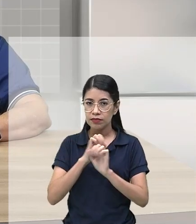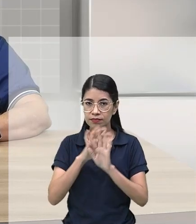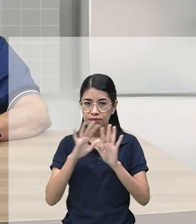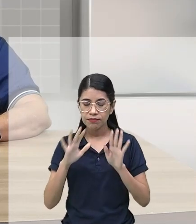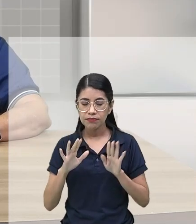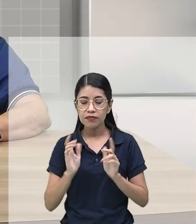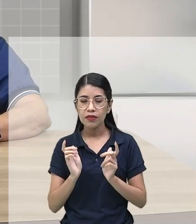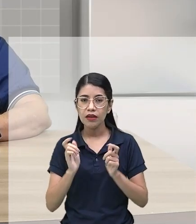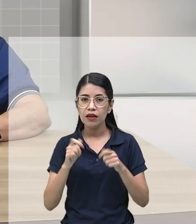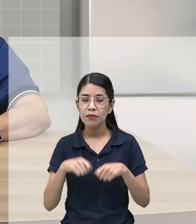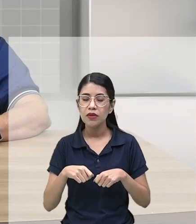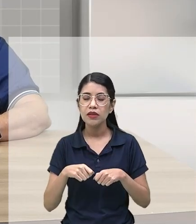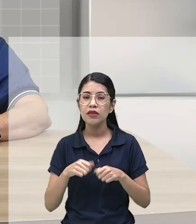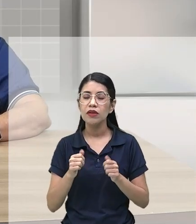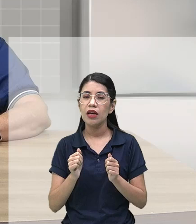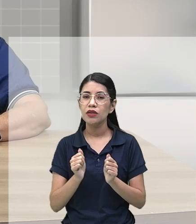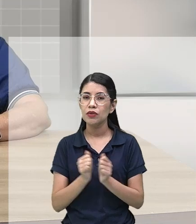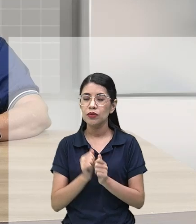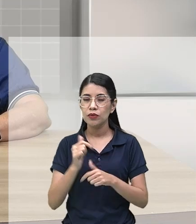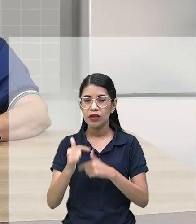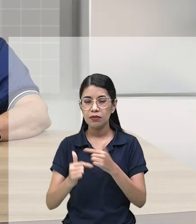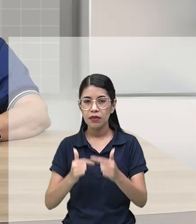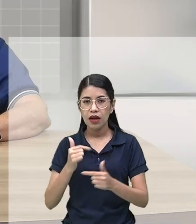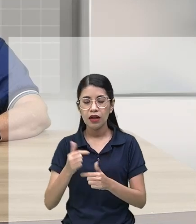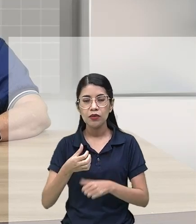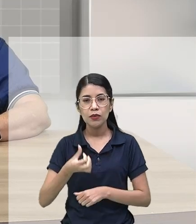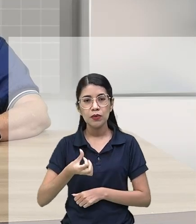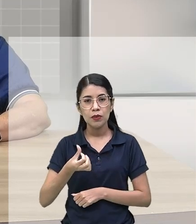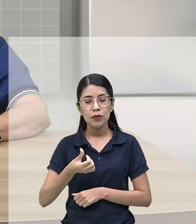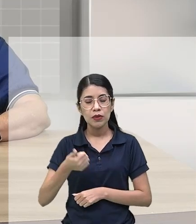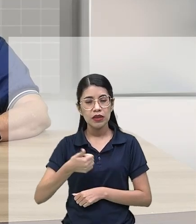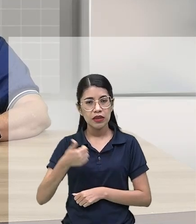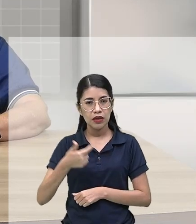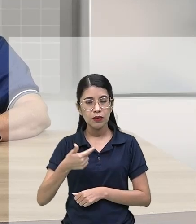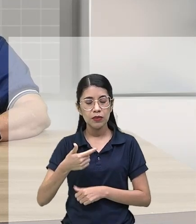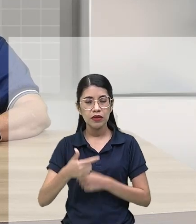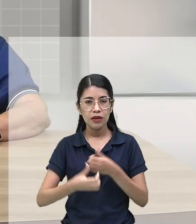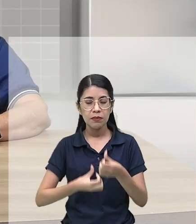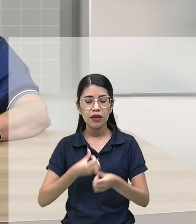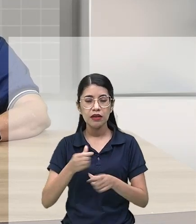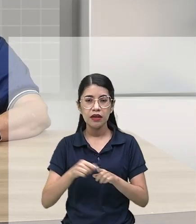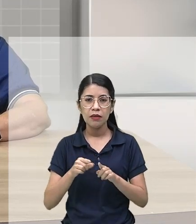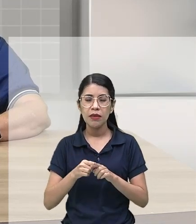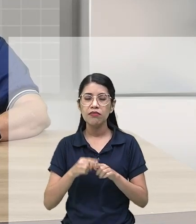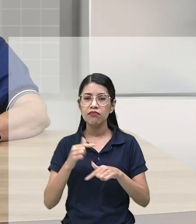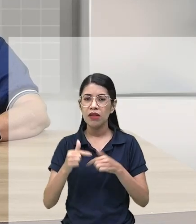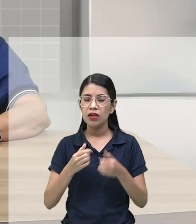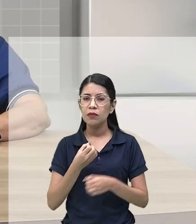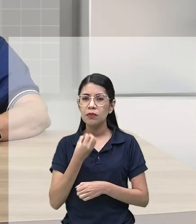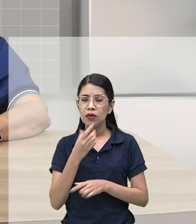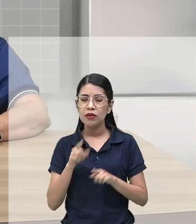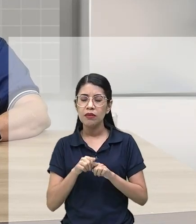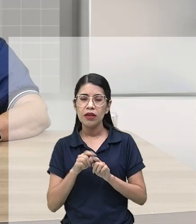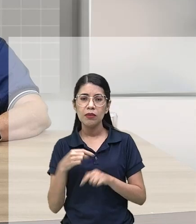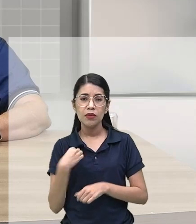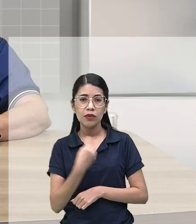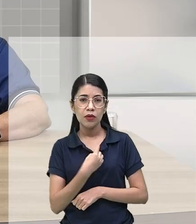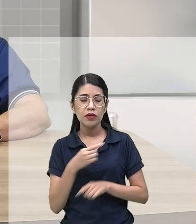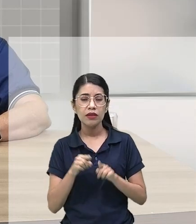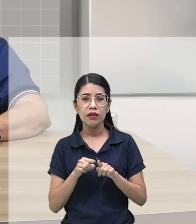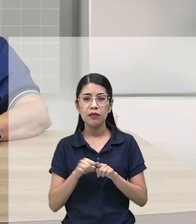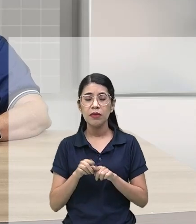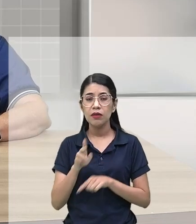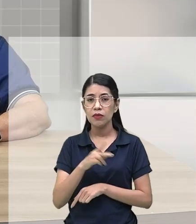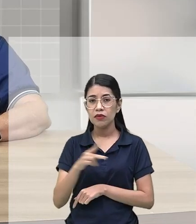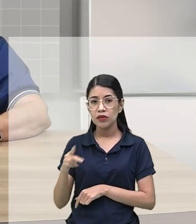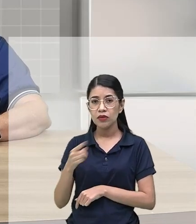possa estar trabalhando nesse primeiro semestre assim de uma forma muito tranquila, tanto principalmente para vocês quanto para nós que fazemos o atendimento